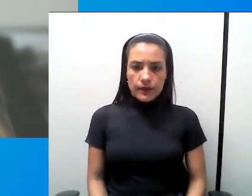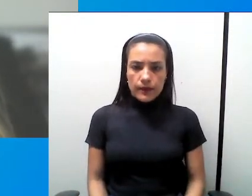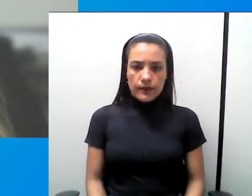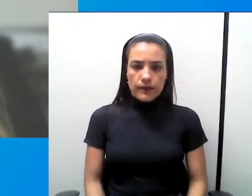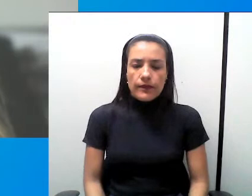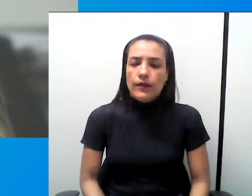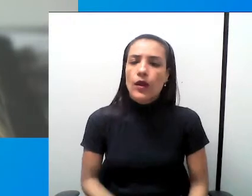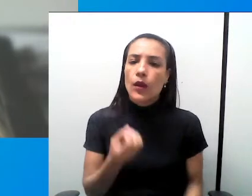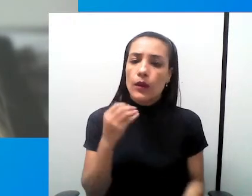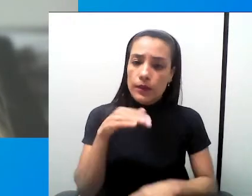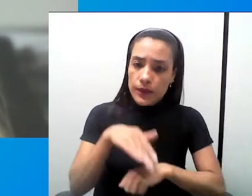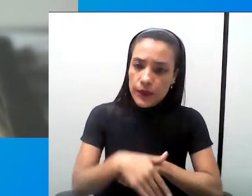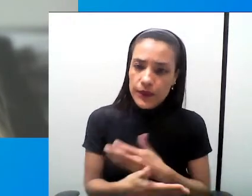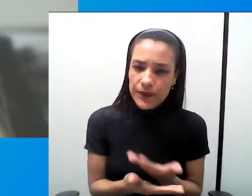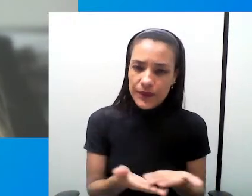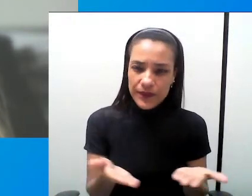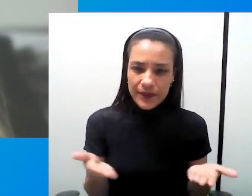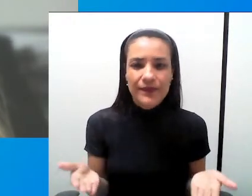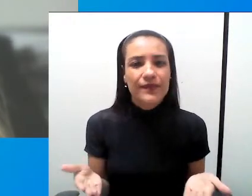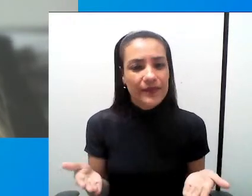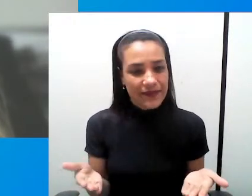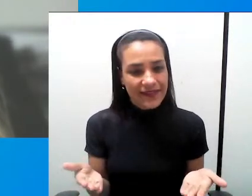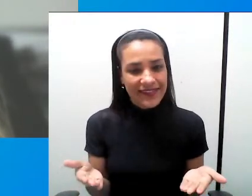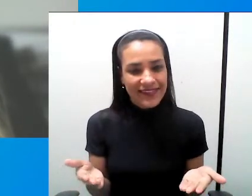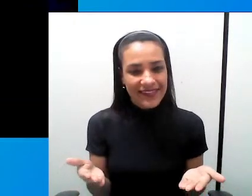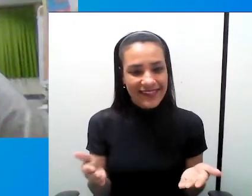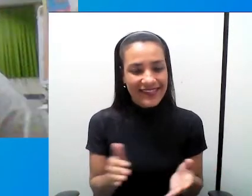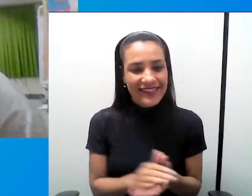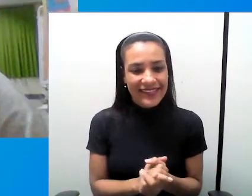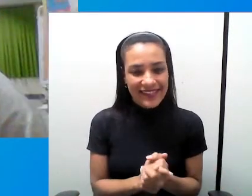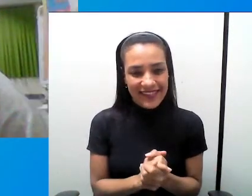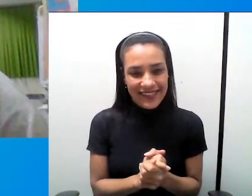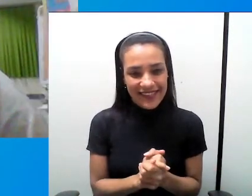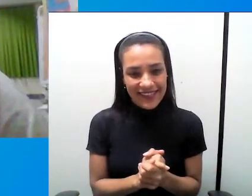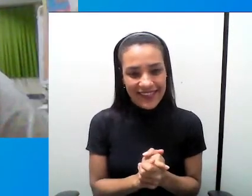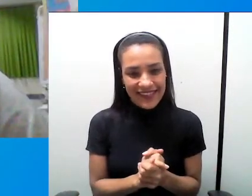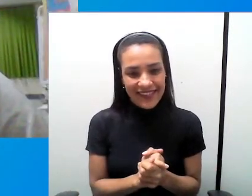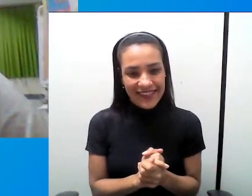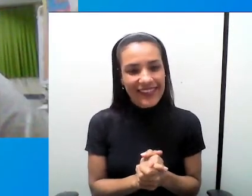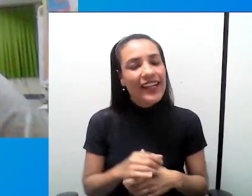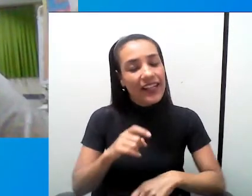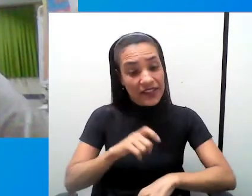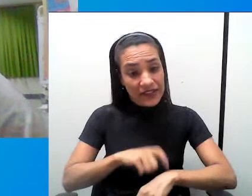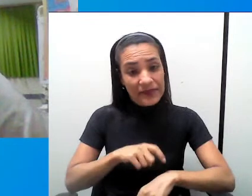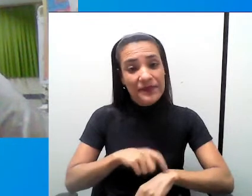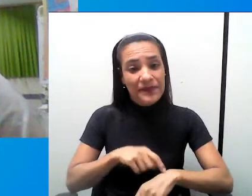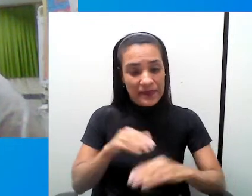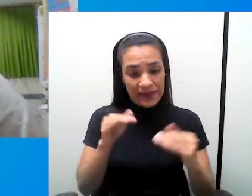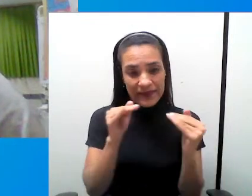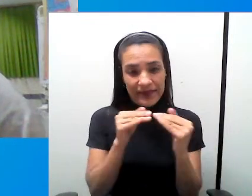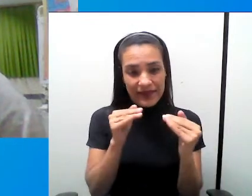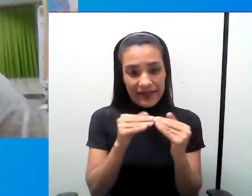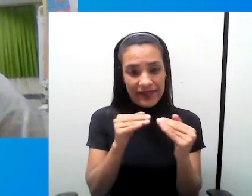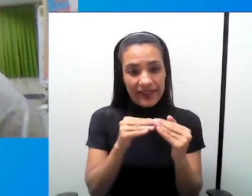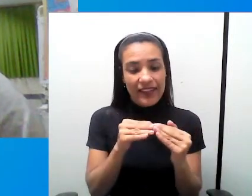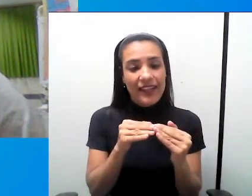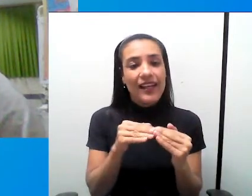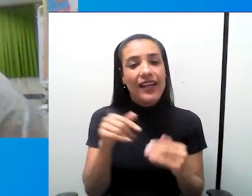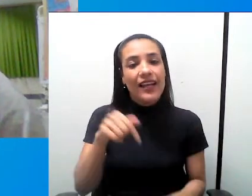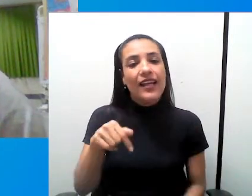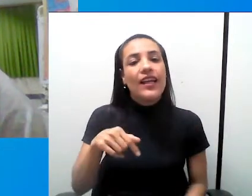Boa noite a todos. Eu devo dar boa noite a todos para fazer jus ao fuso horário aqui. Estamos no norte de Minas